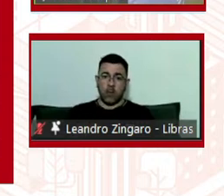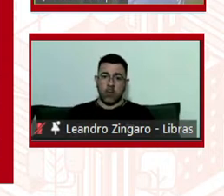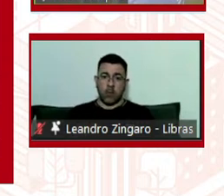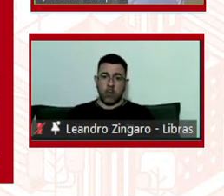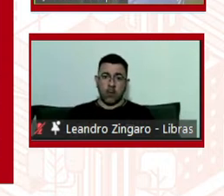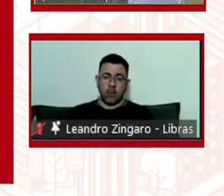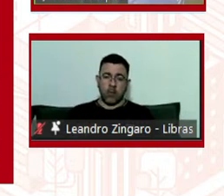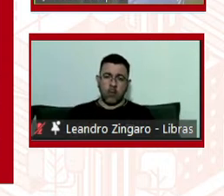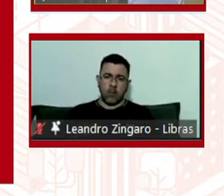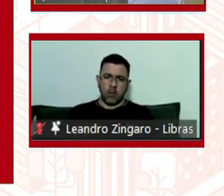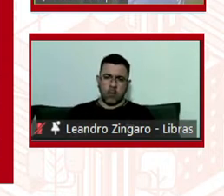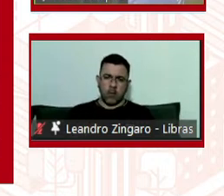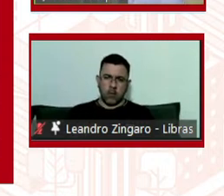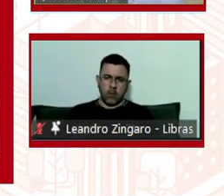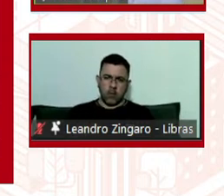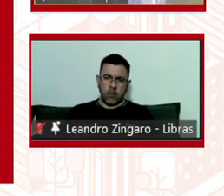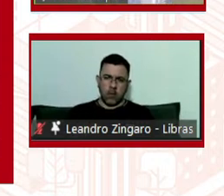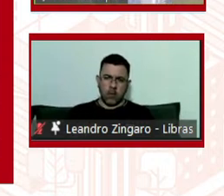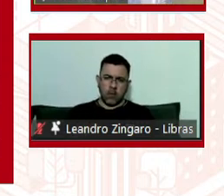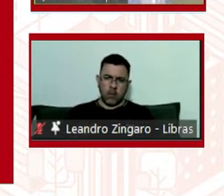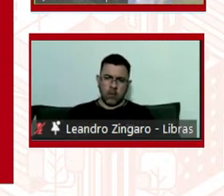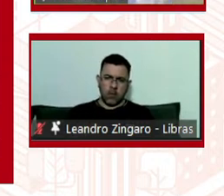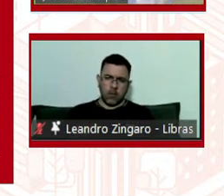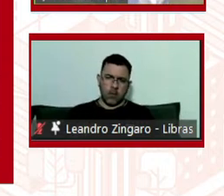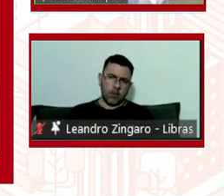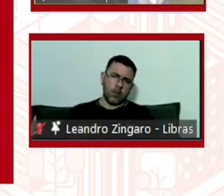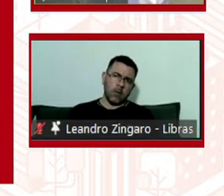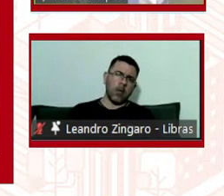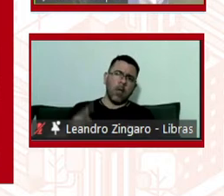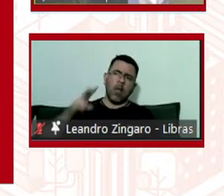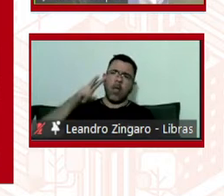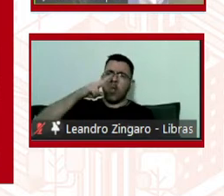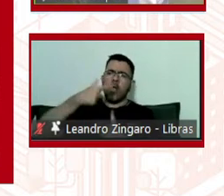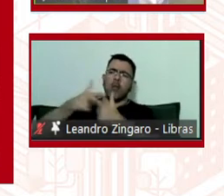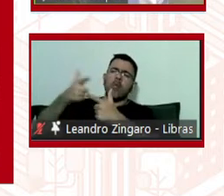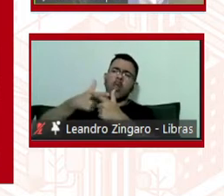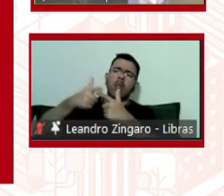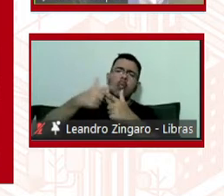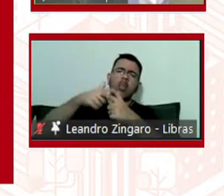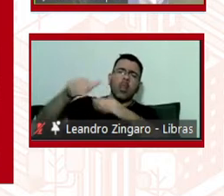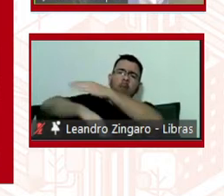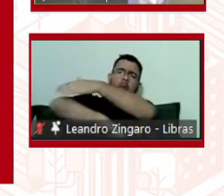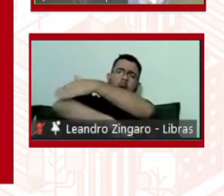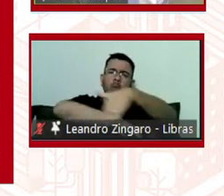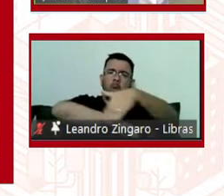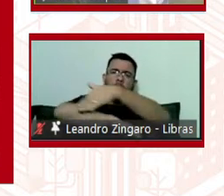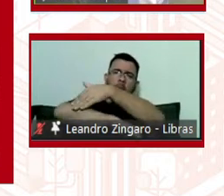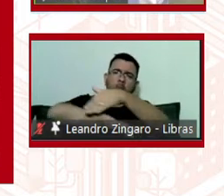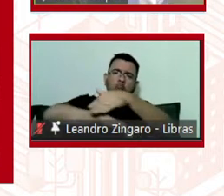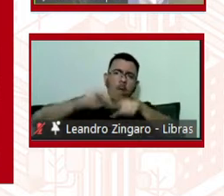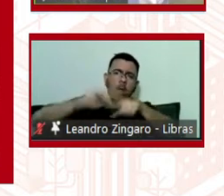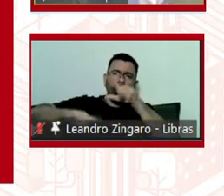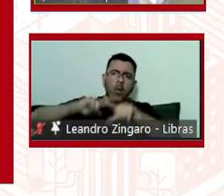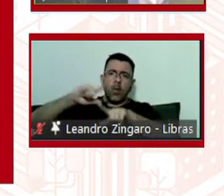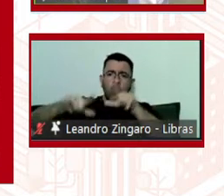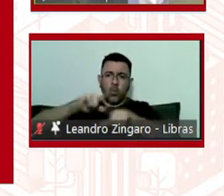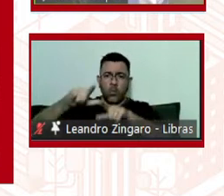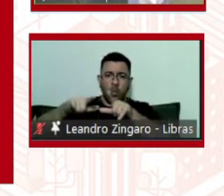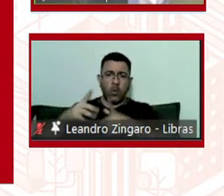eh que pega Então tudo isso a gente cruza com as nossas decisões de serviços né que são feitas